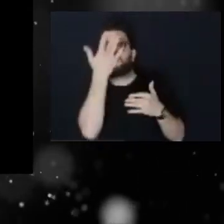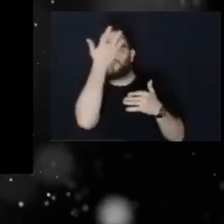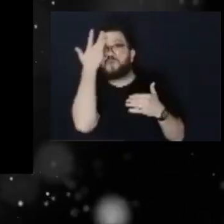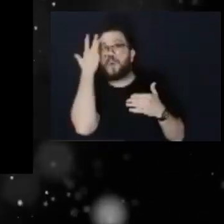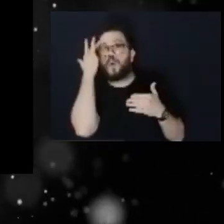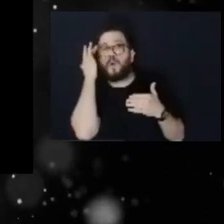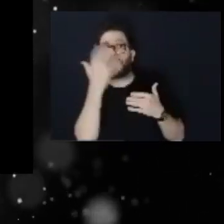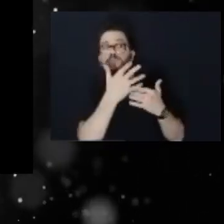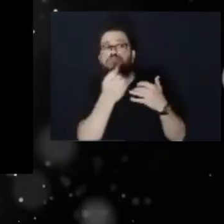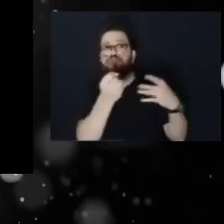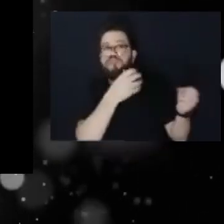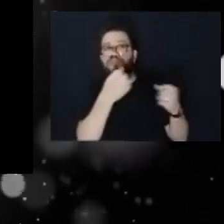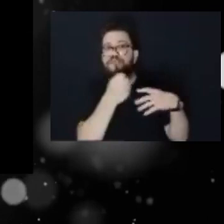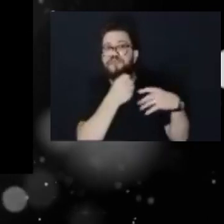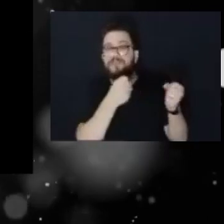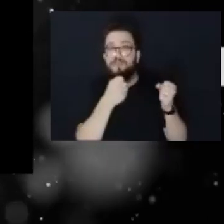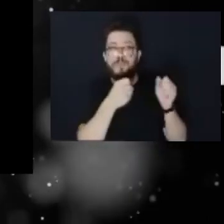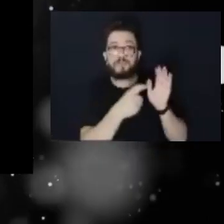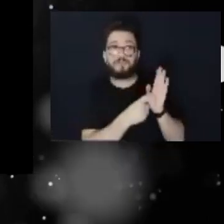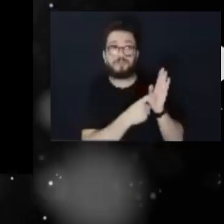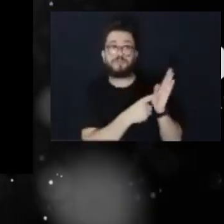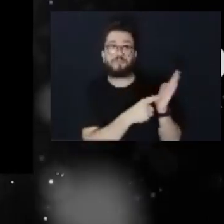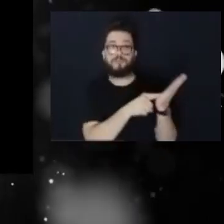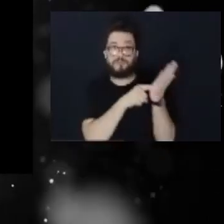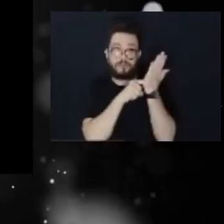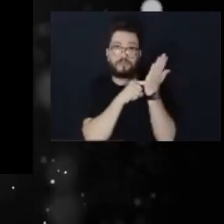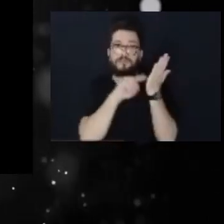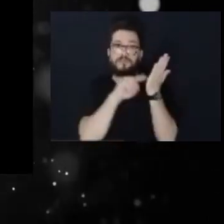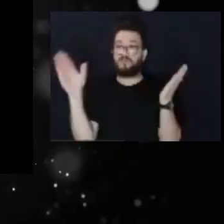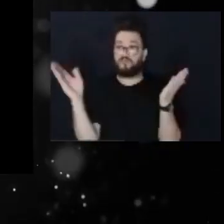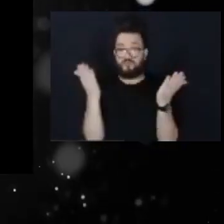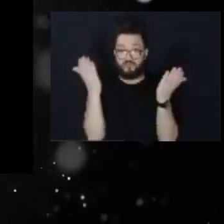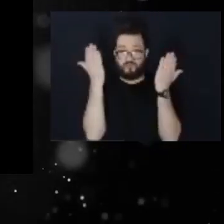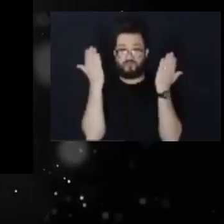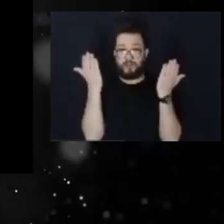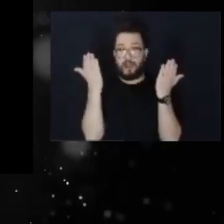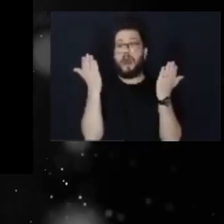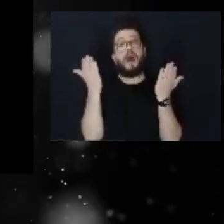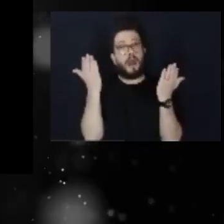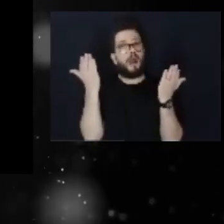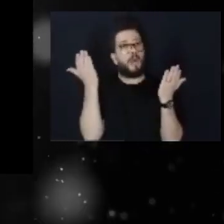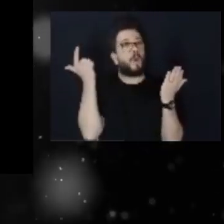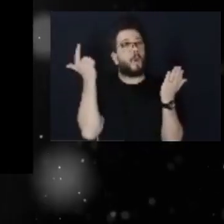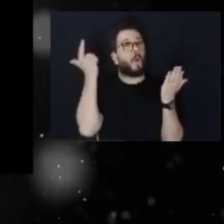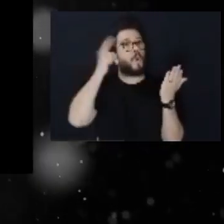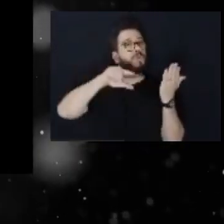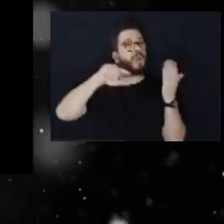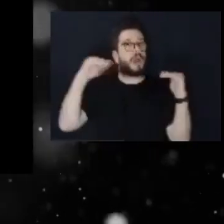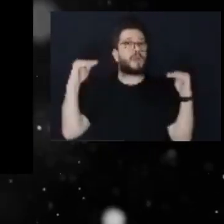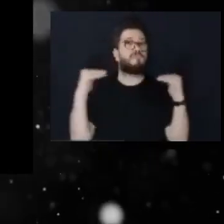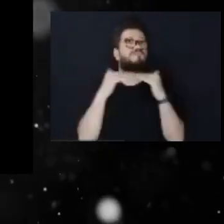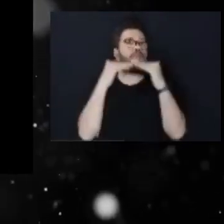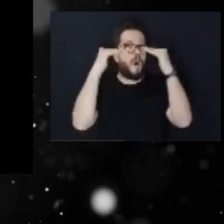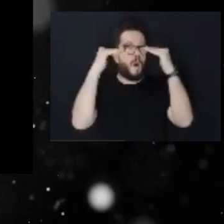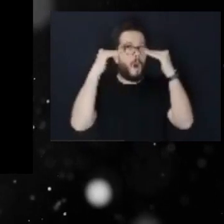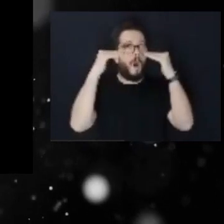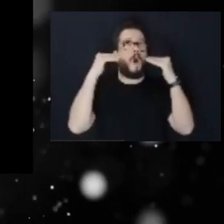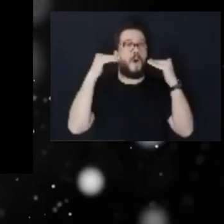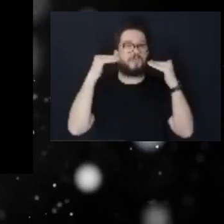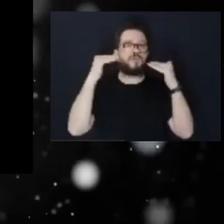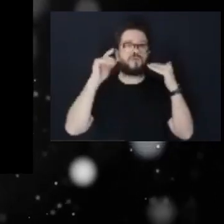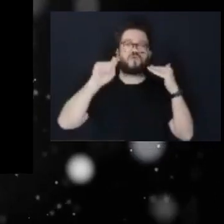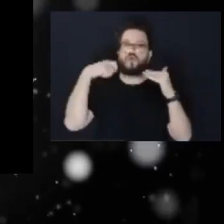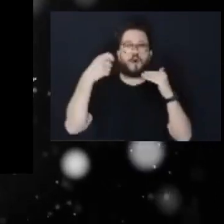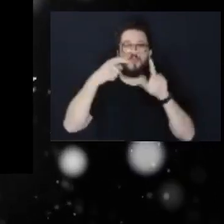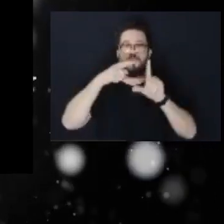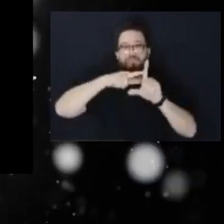e meio. Ele apresenta uma eficácia em apontar o resultado por conta dos índices